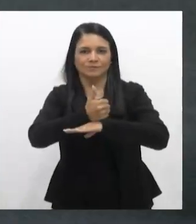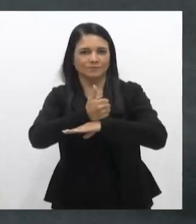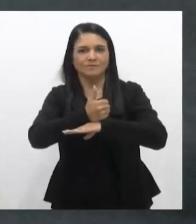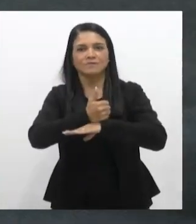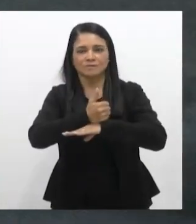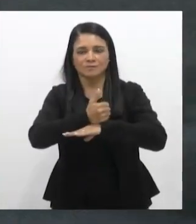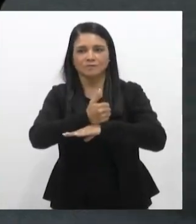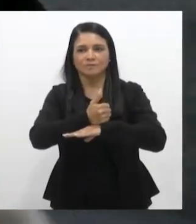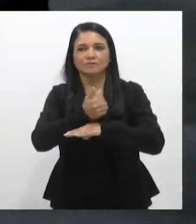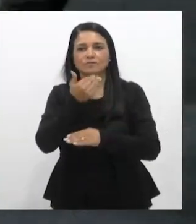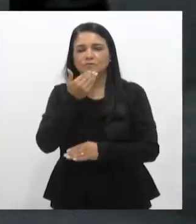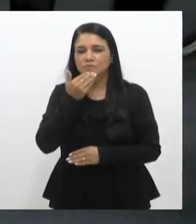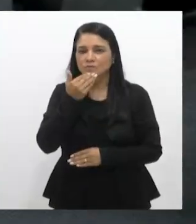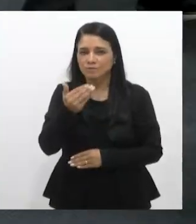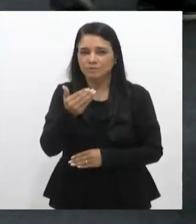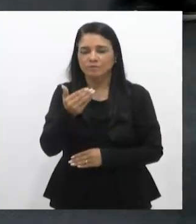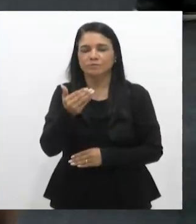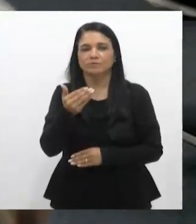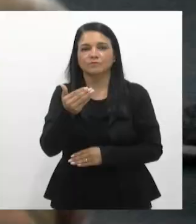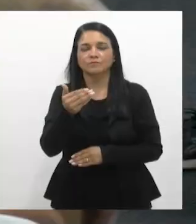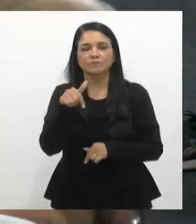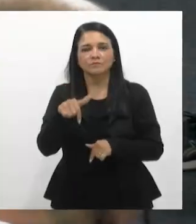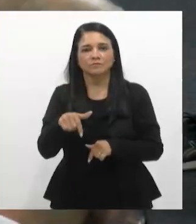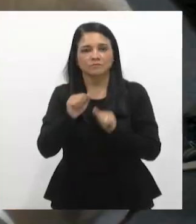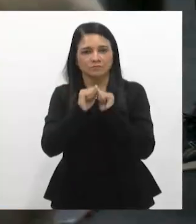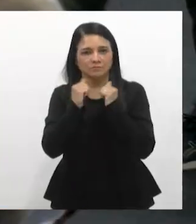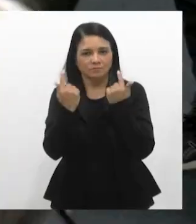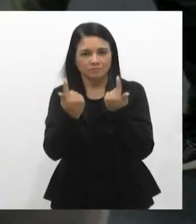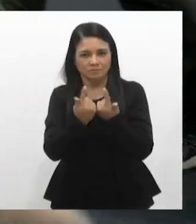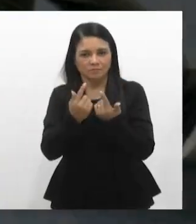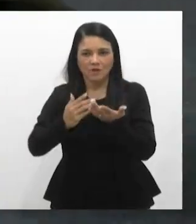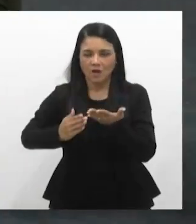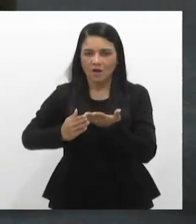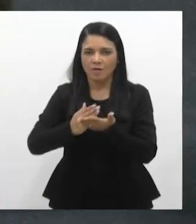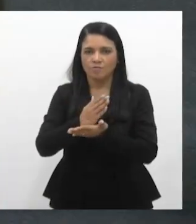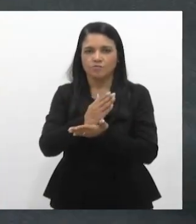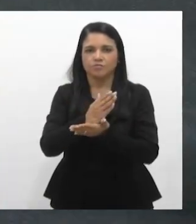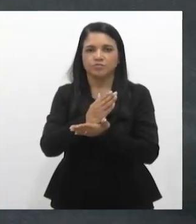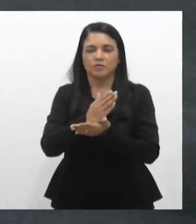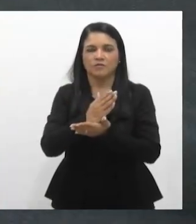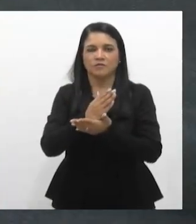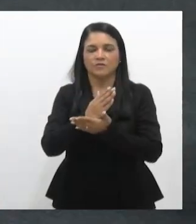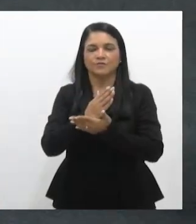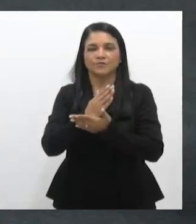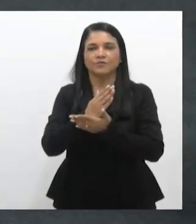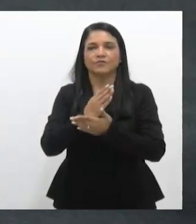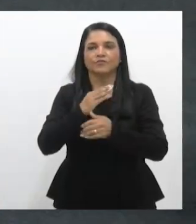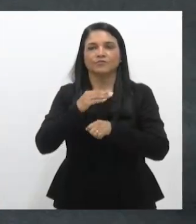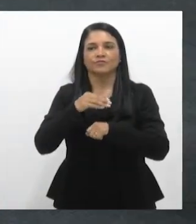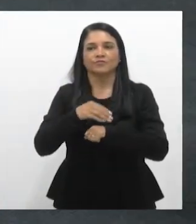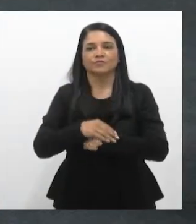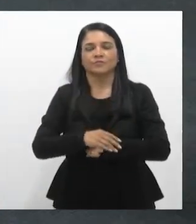Portanto, eu peço encarecidamente a essa casa que a gente aprove essa